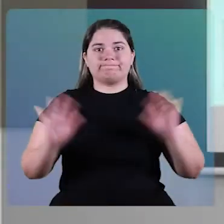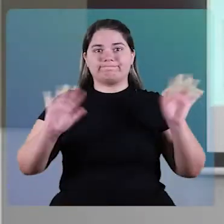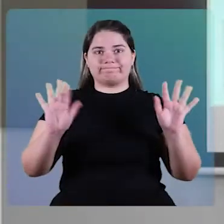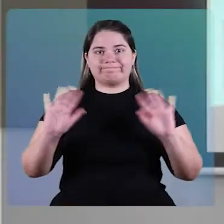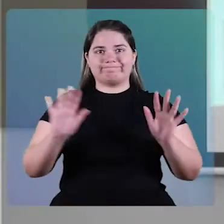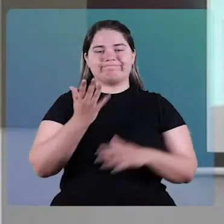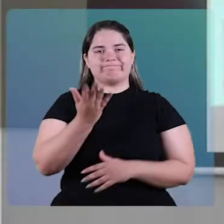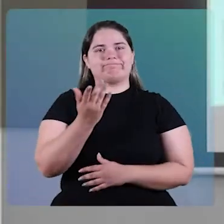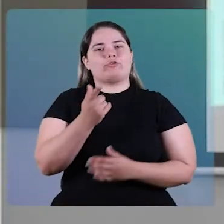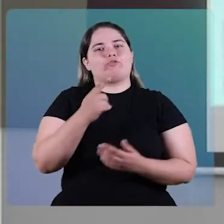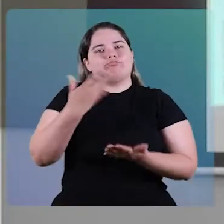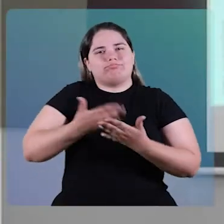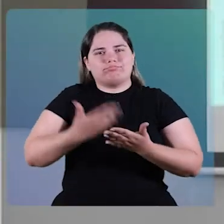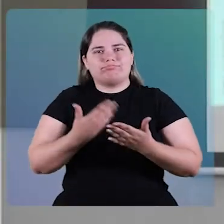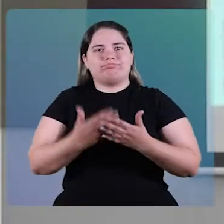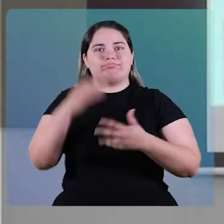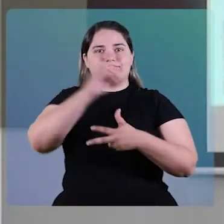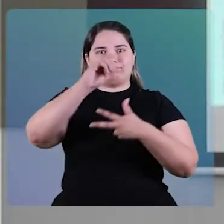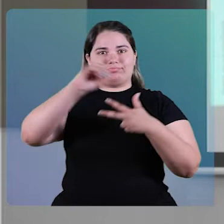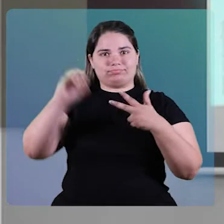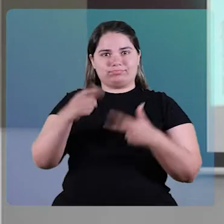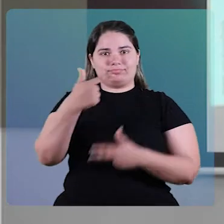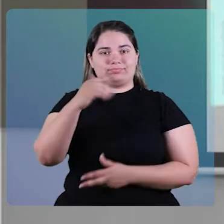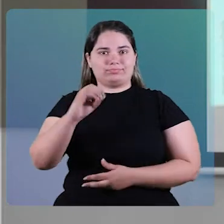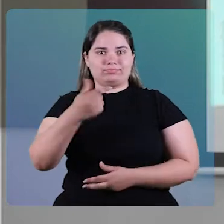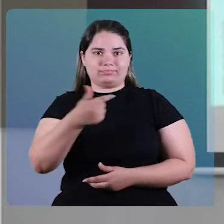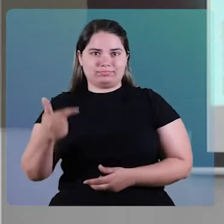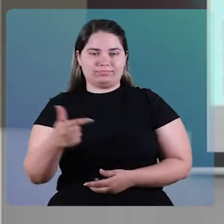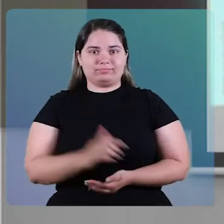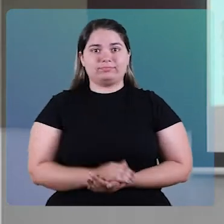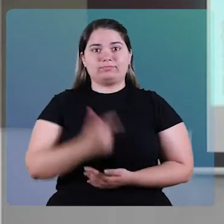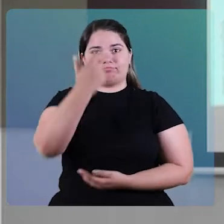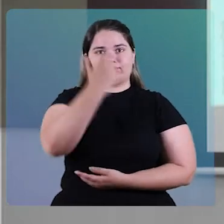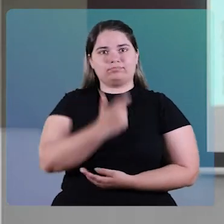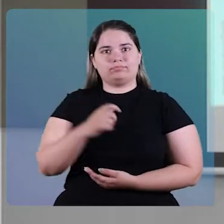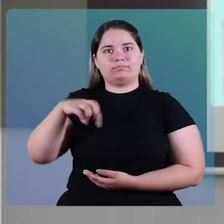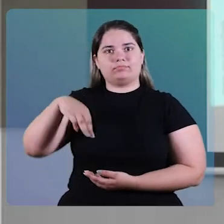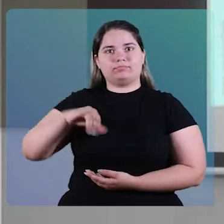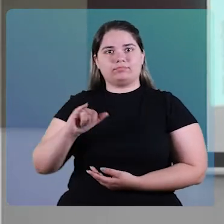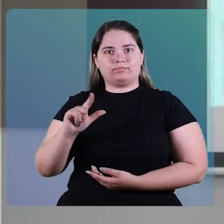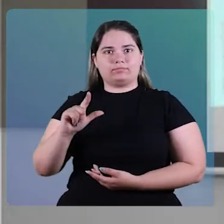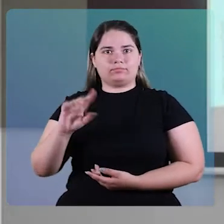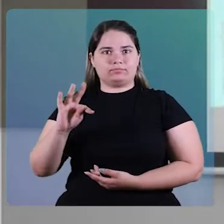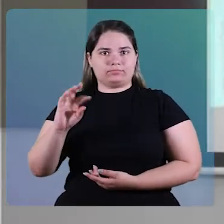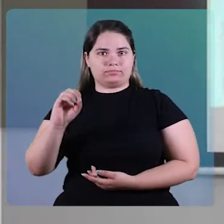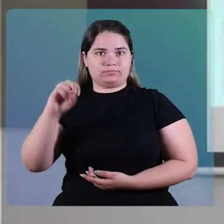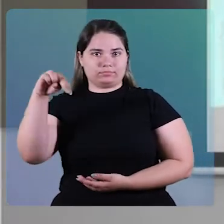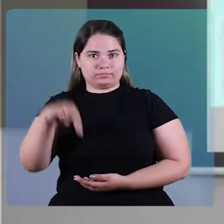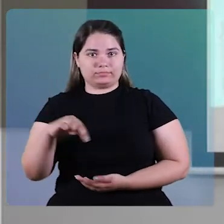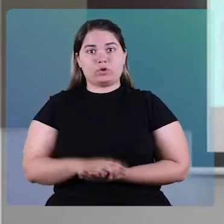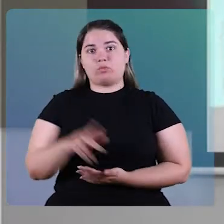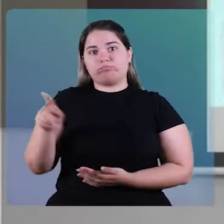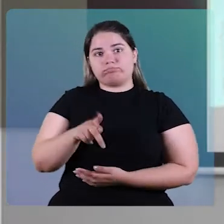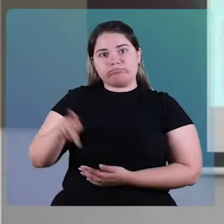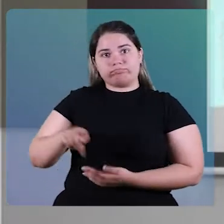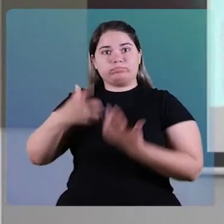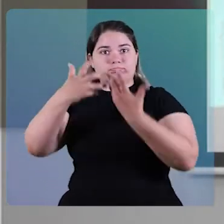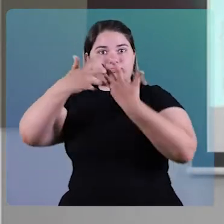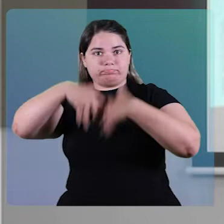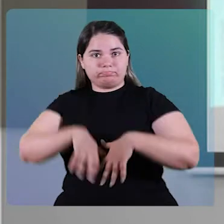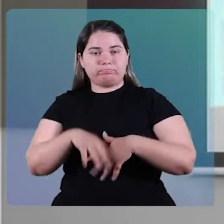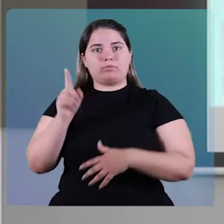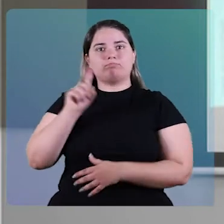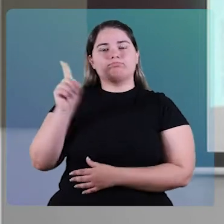Alô, você que se prepara para o Enem 2022. Eu sou o professor Milton Colares, professor do IFCE